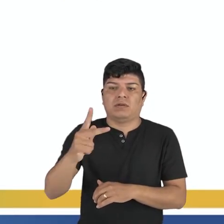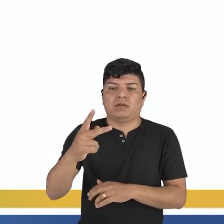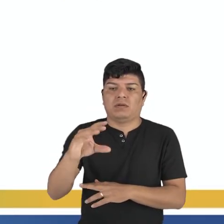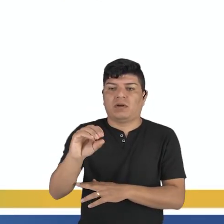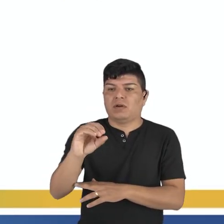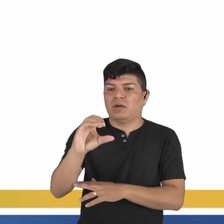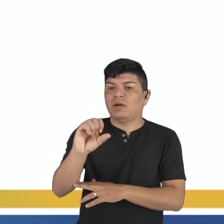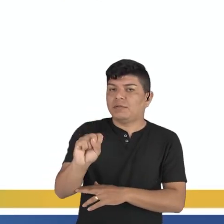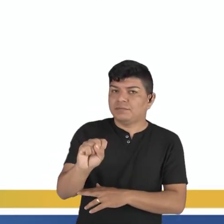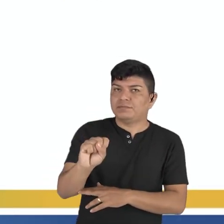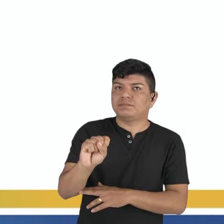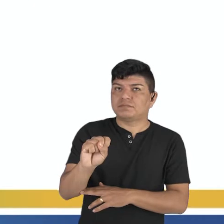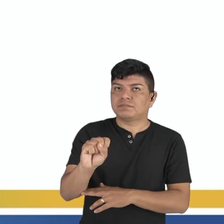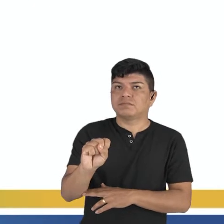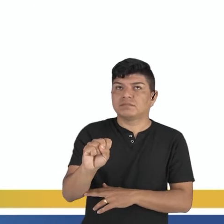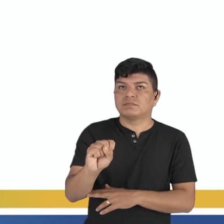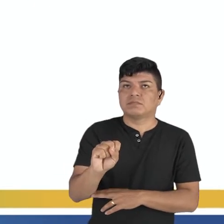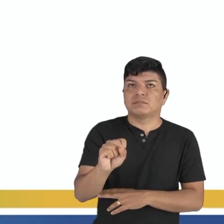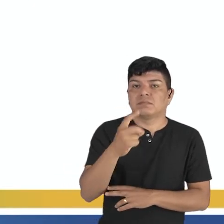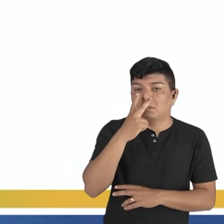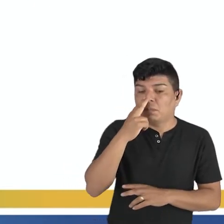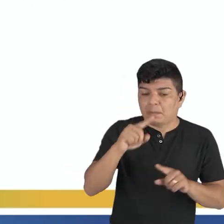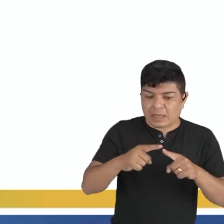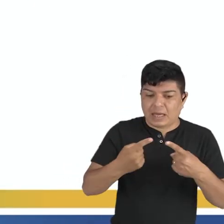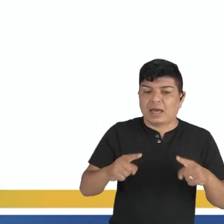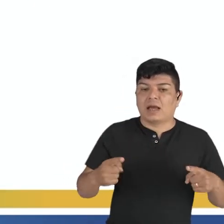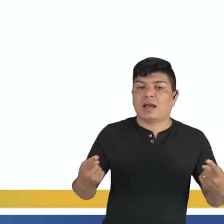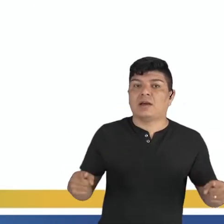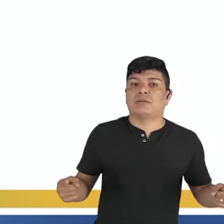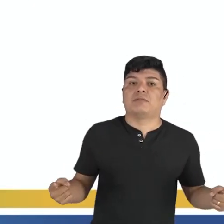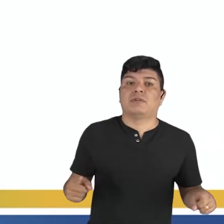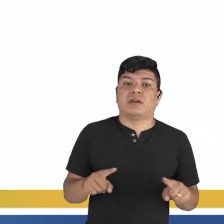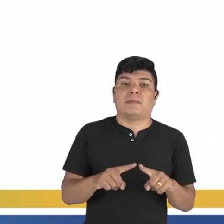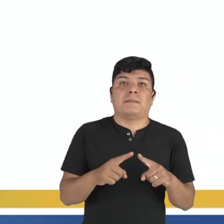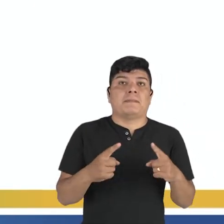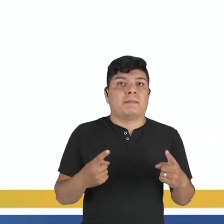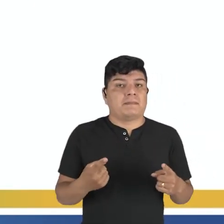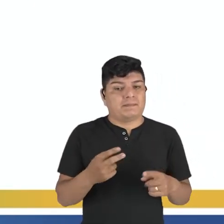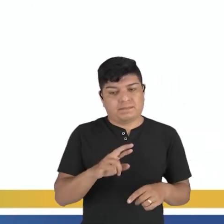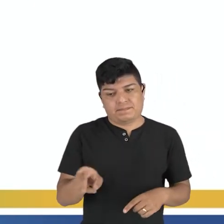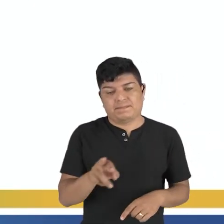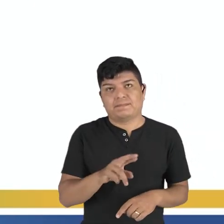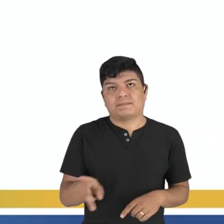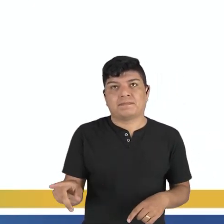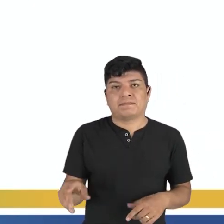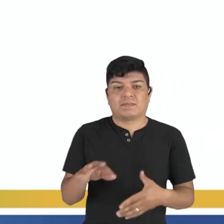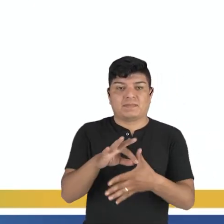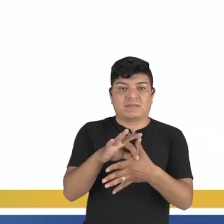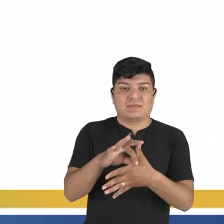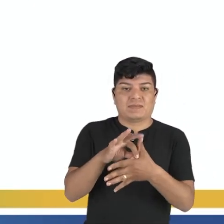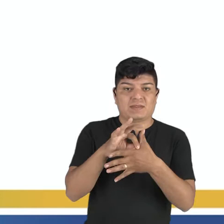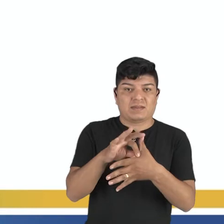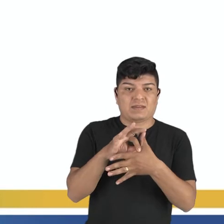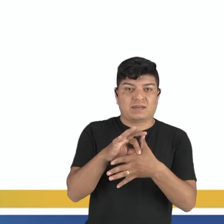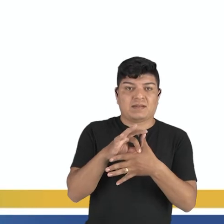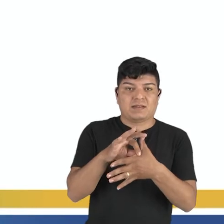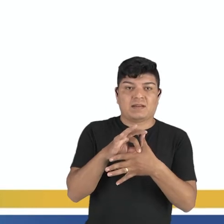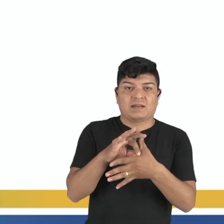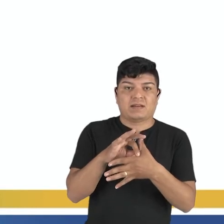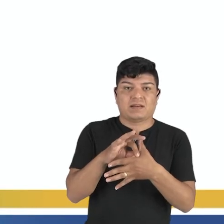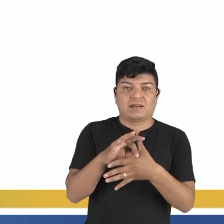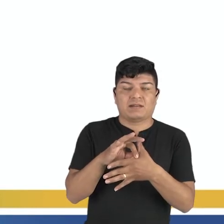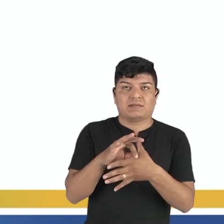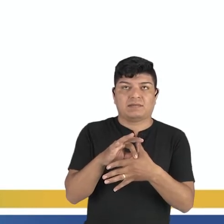antichuchos, tá? Antichuchos, que parece um churrasquinho, né, mas na verdade ele é feito com carne de cerdo, né, que